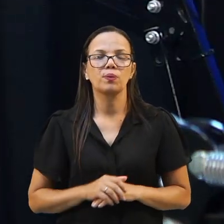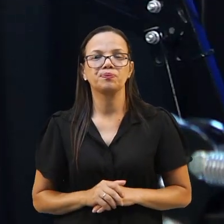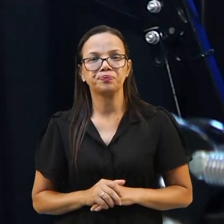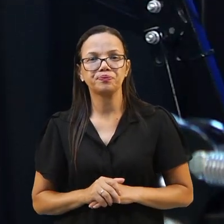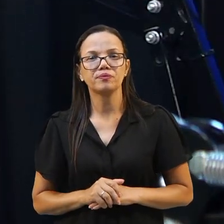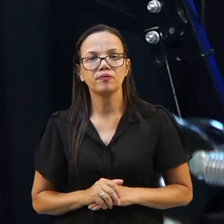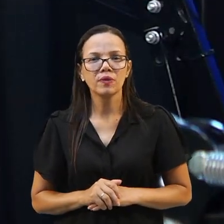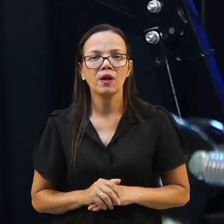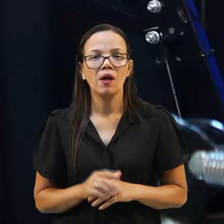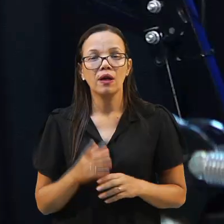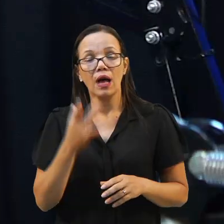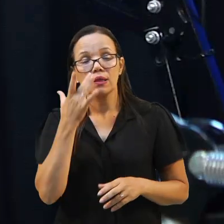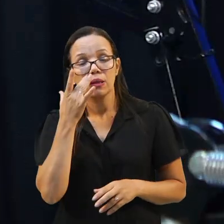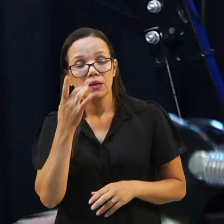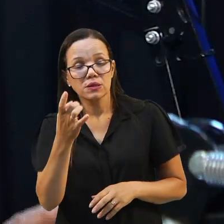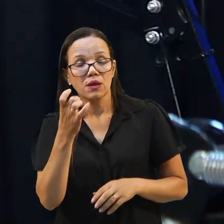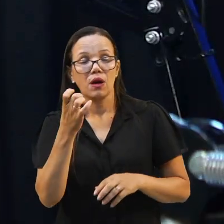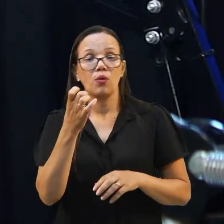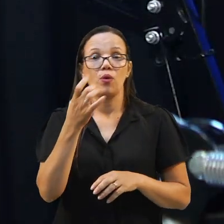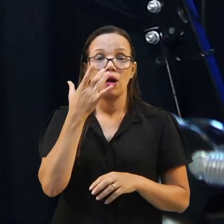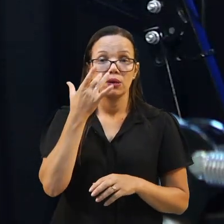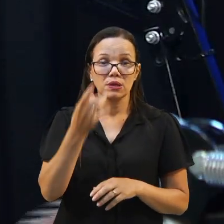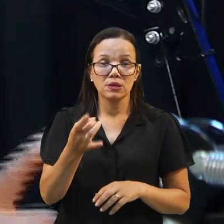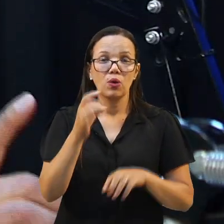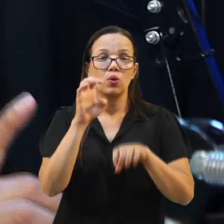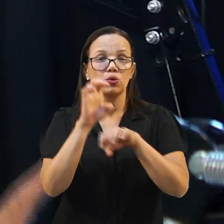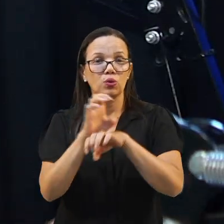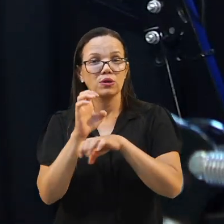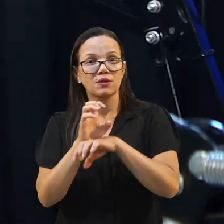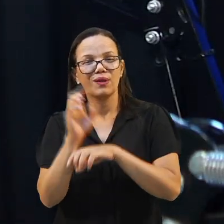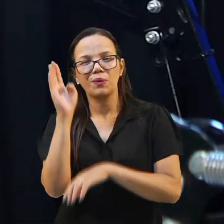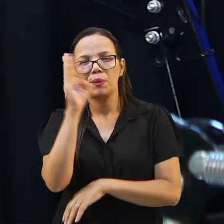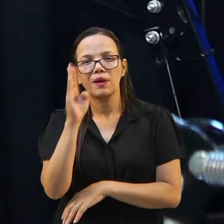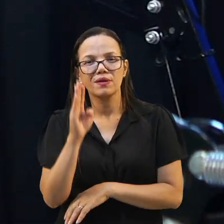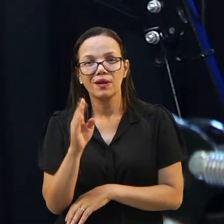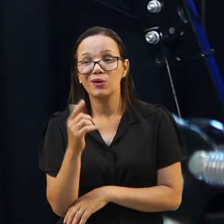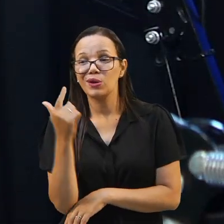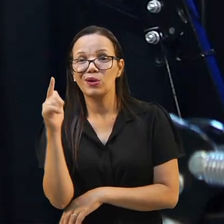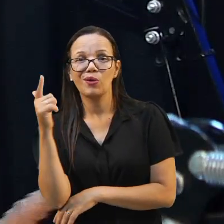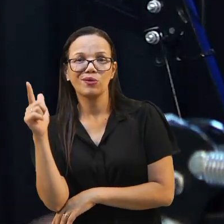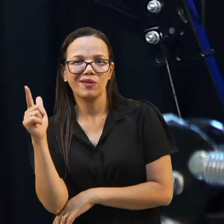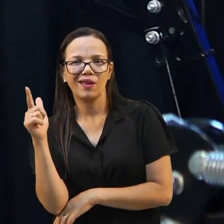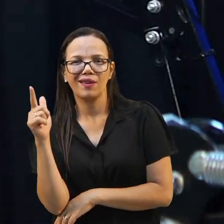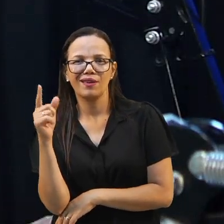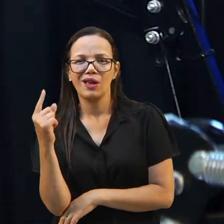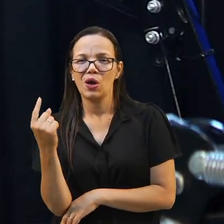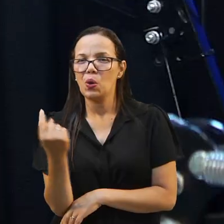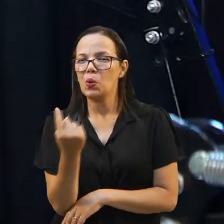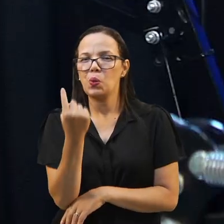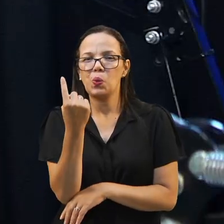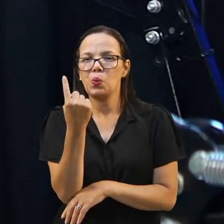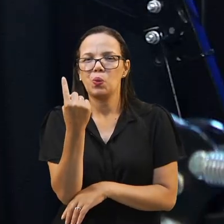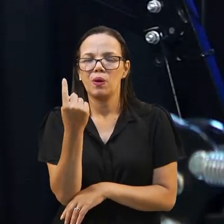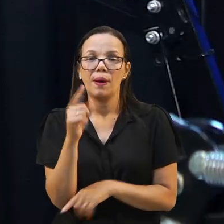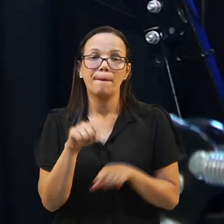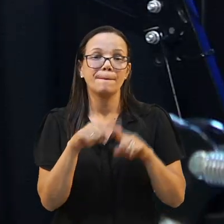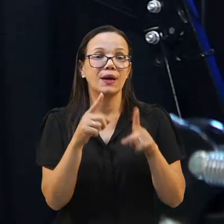estado brasileiro que não tem no hospital público nenhum acelerador. Uberlândia tem